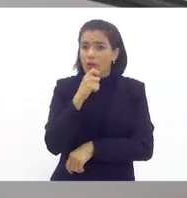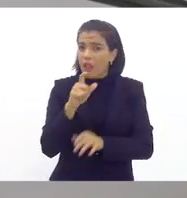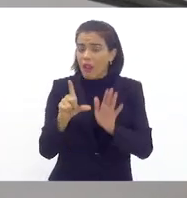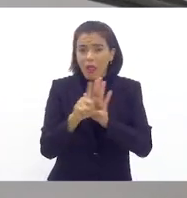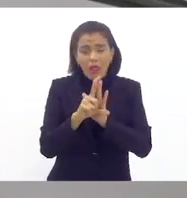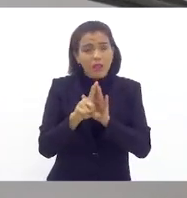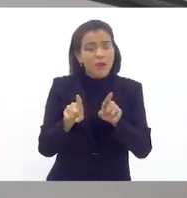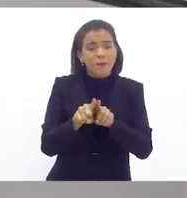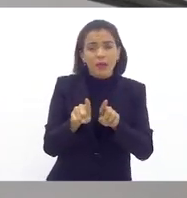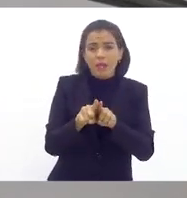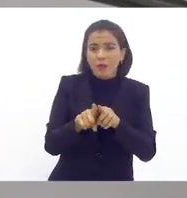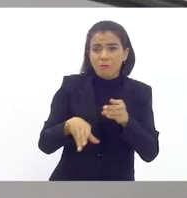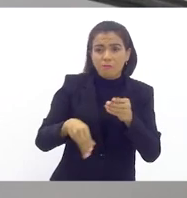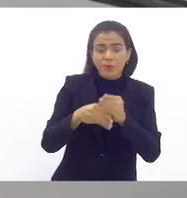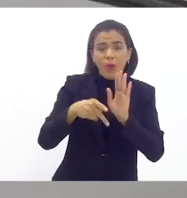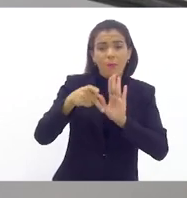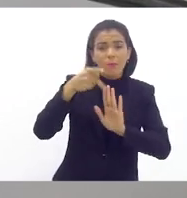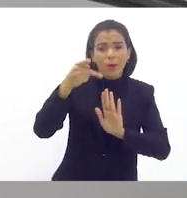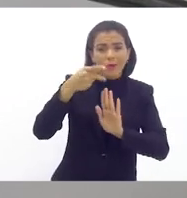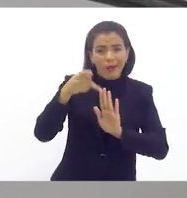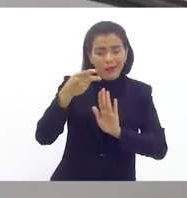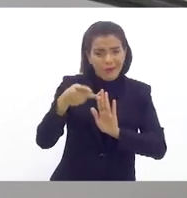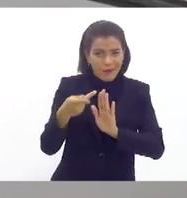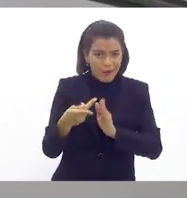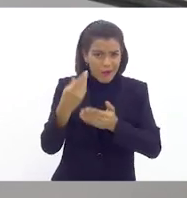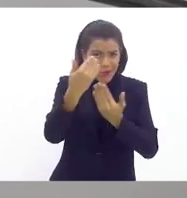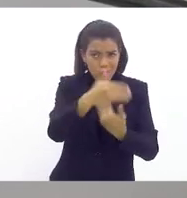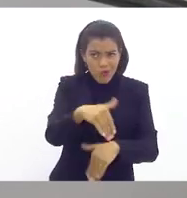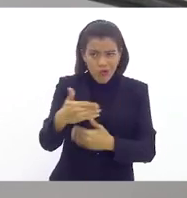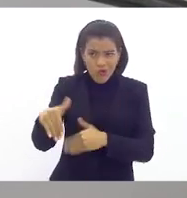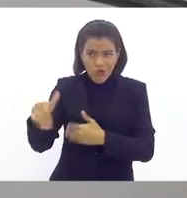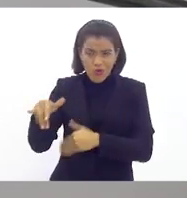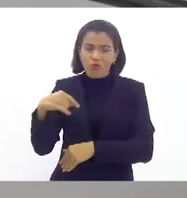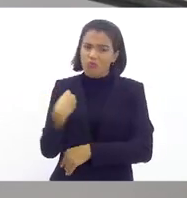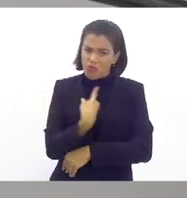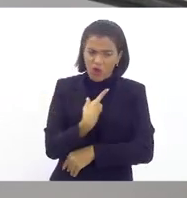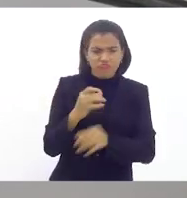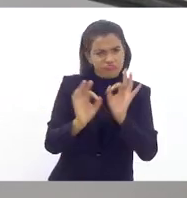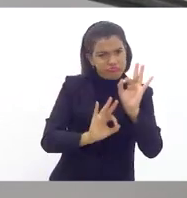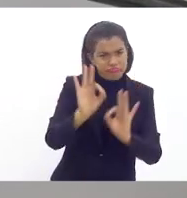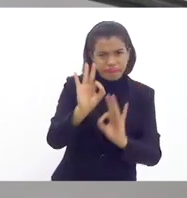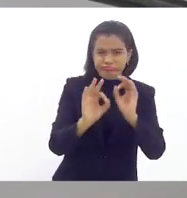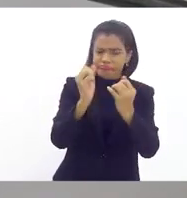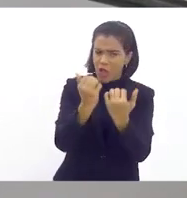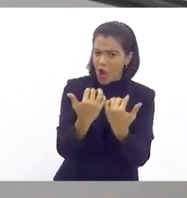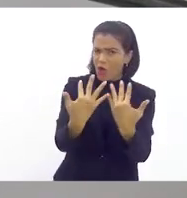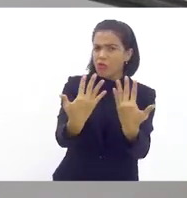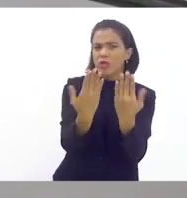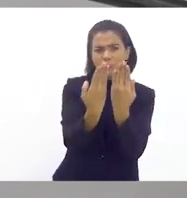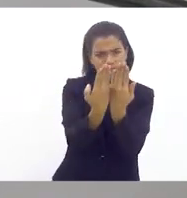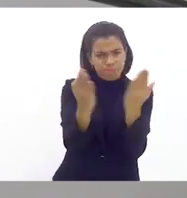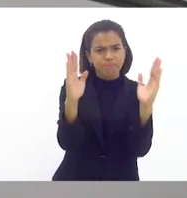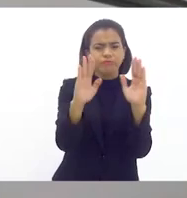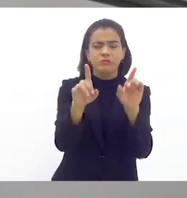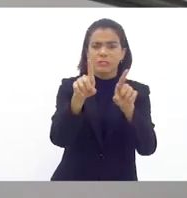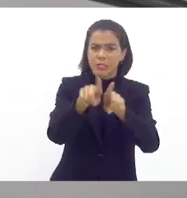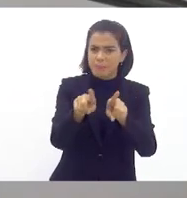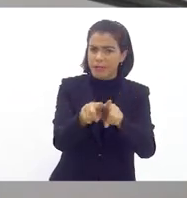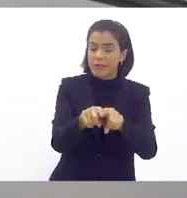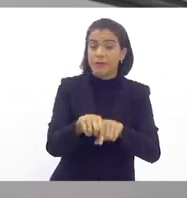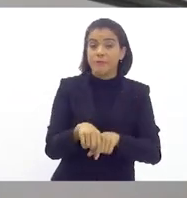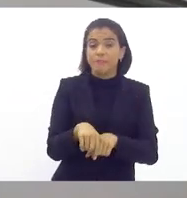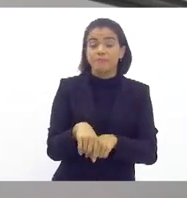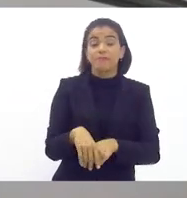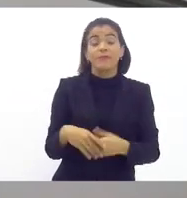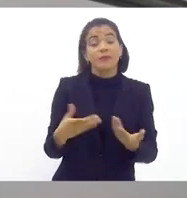implementação via portaria dos concursos. Então, nós também estaremos fazendo audiência pública para discutir essa questão. E